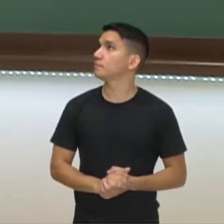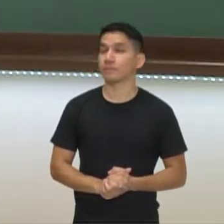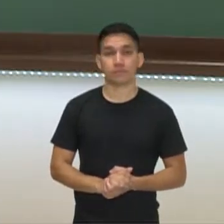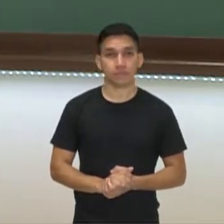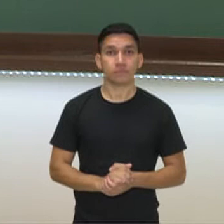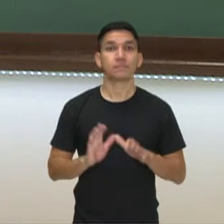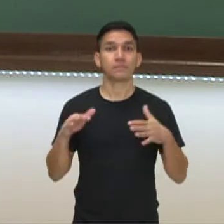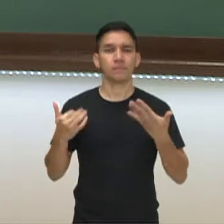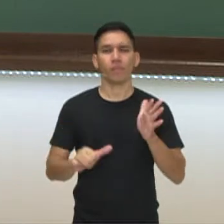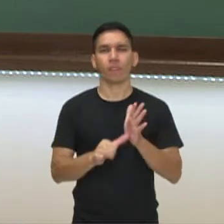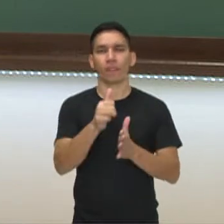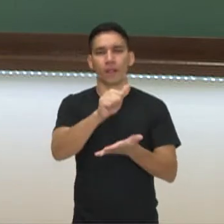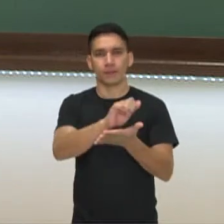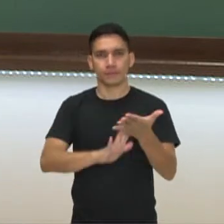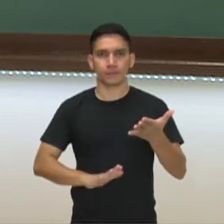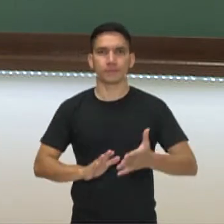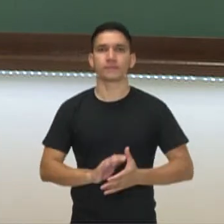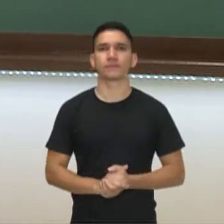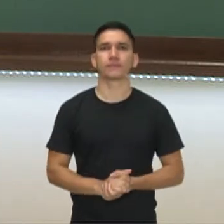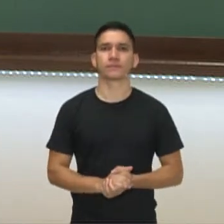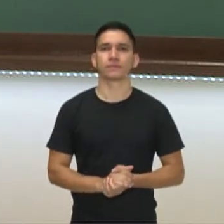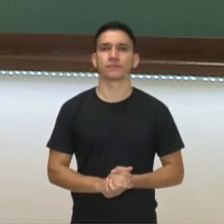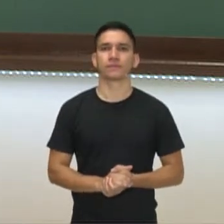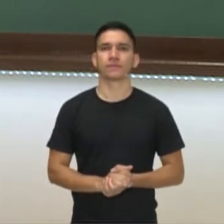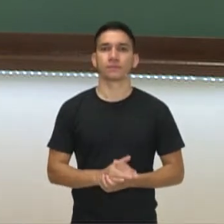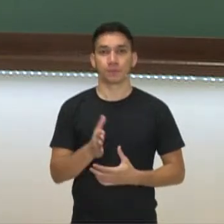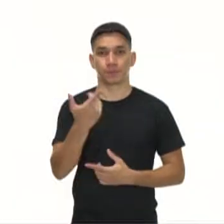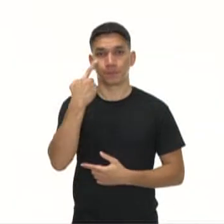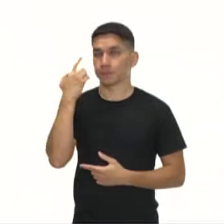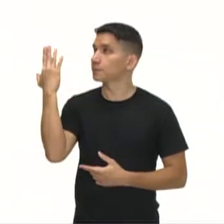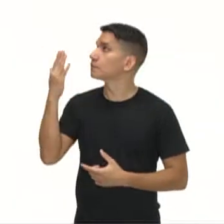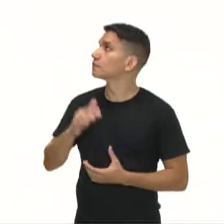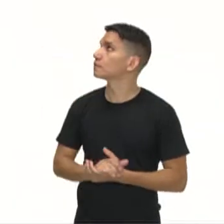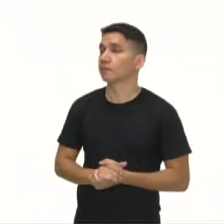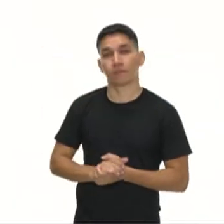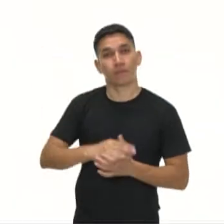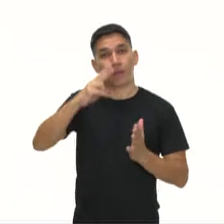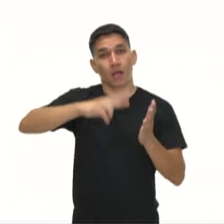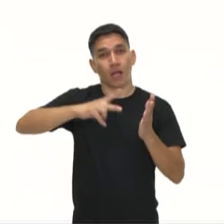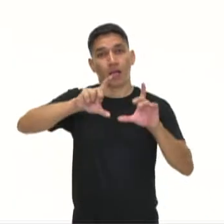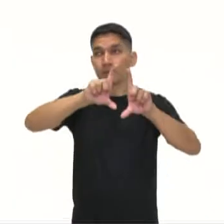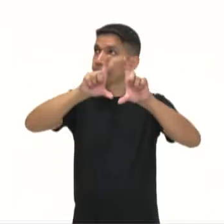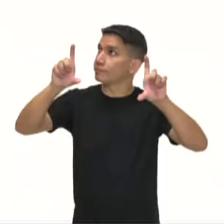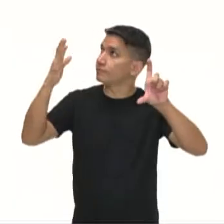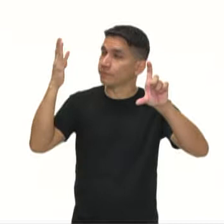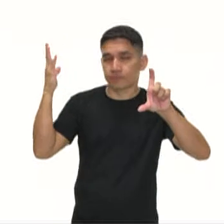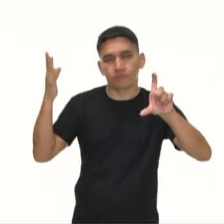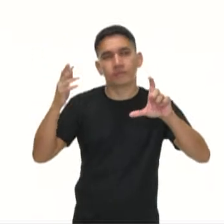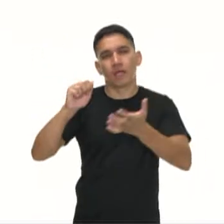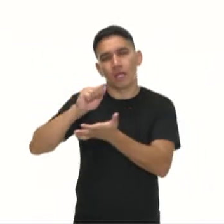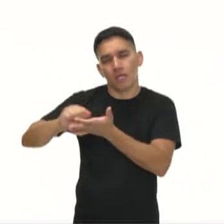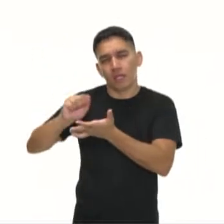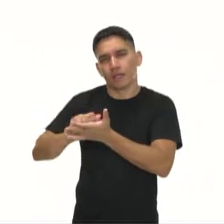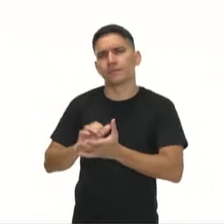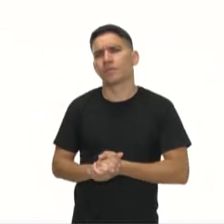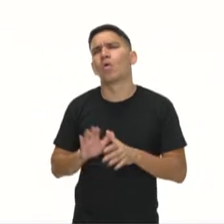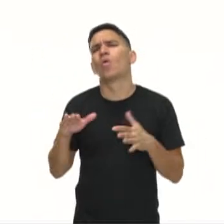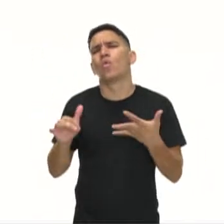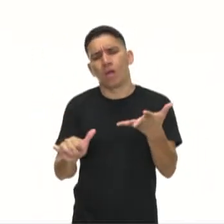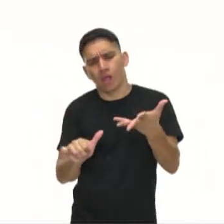Vamos então à primeira atividade, pessoal? Vão comigo? Leia a charge e escreva. Quais são